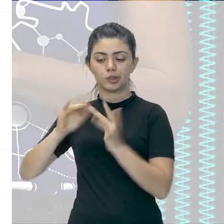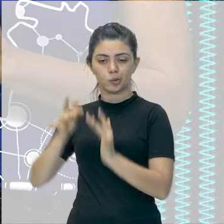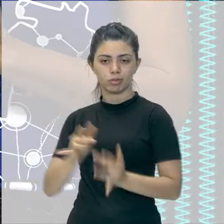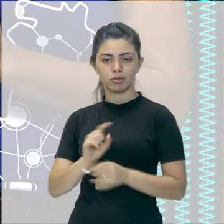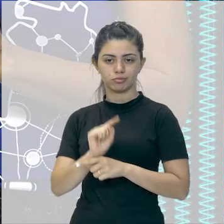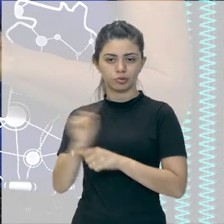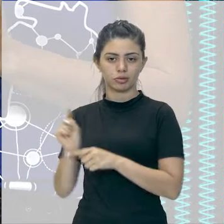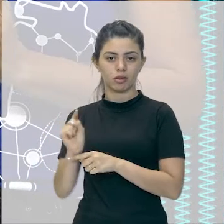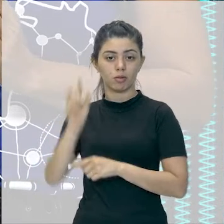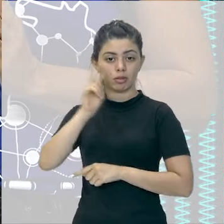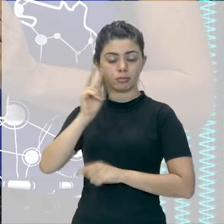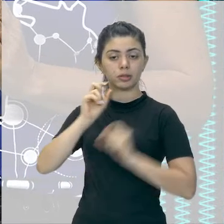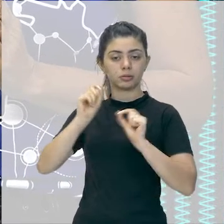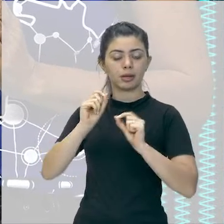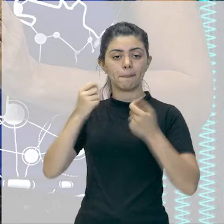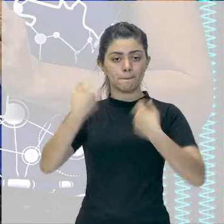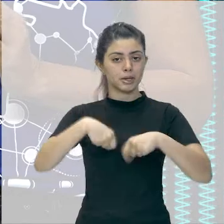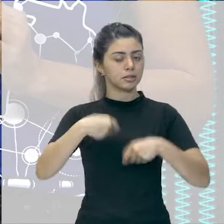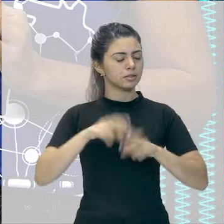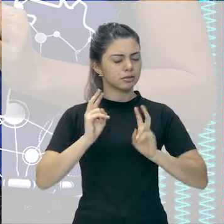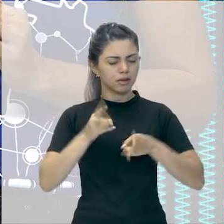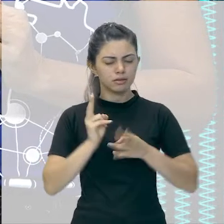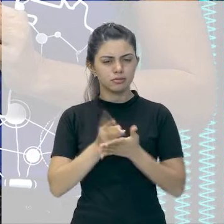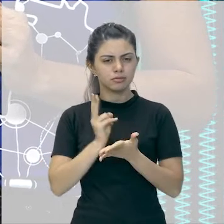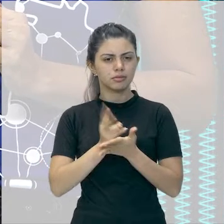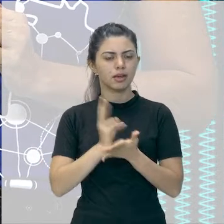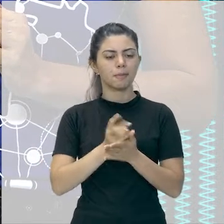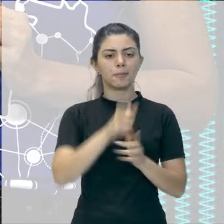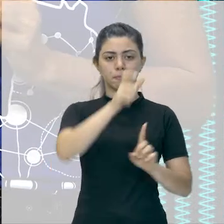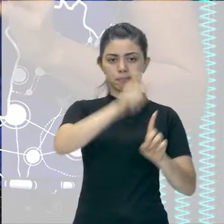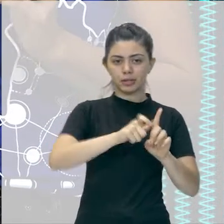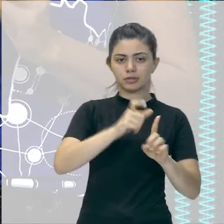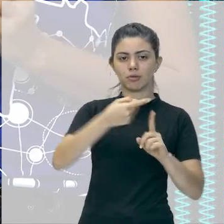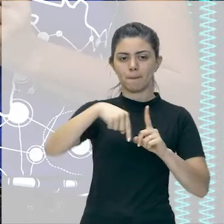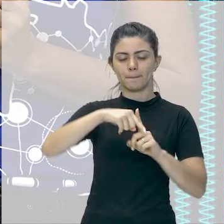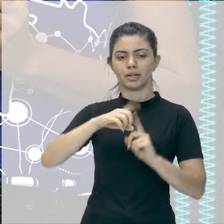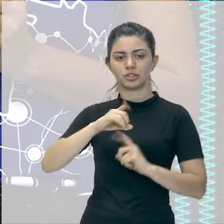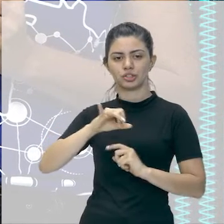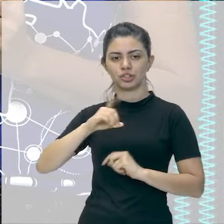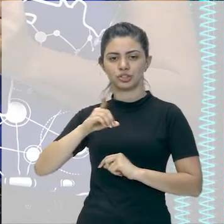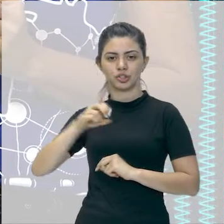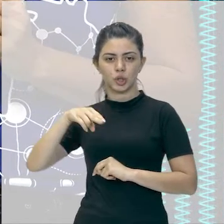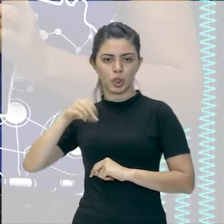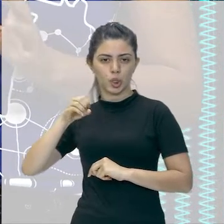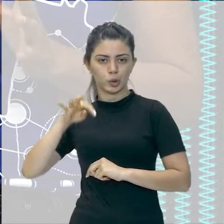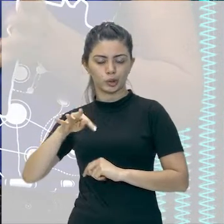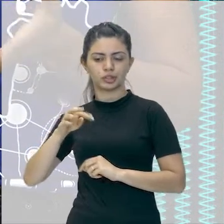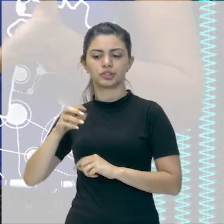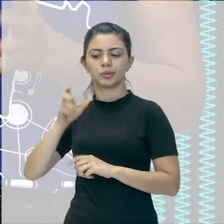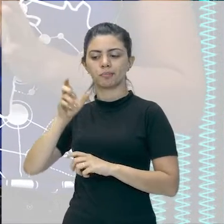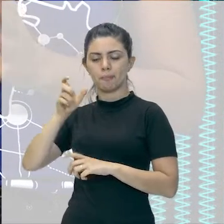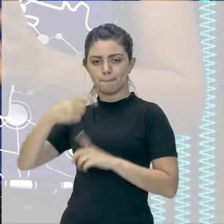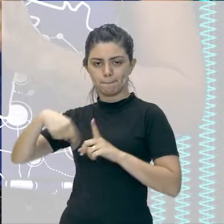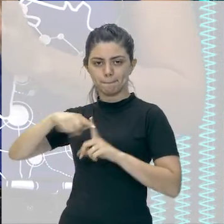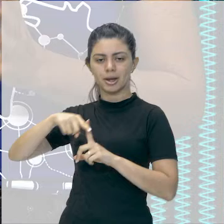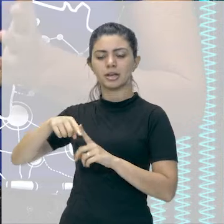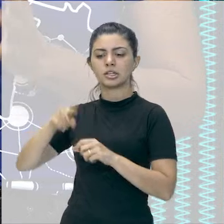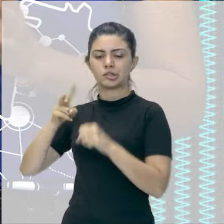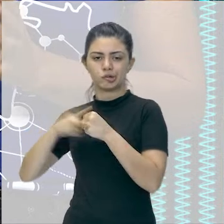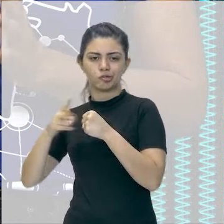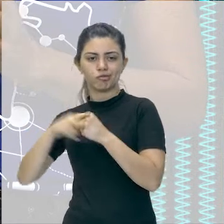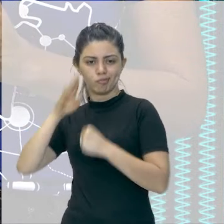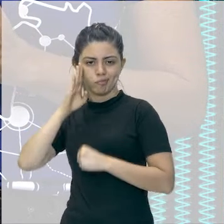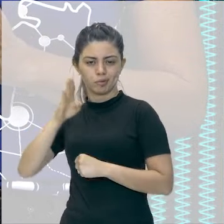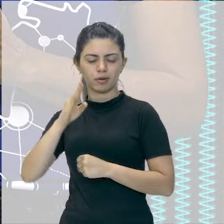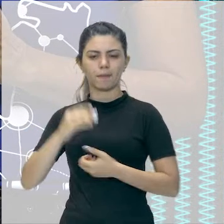que eu preciso desses elementos, né? Sujeito, did not, verbo no infinitivo sem o to. Então, vamos só acompanhar esta